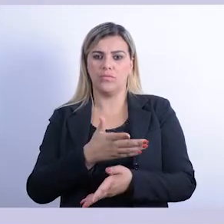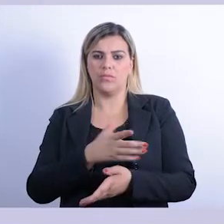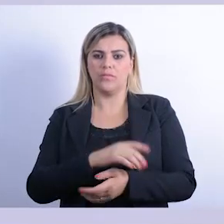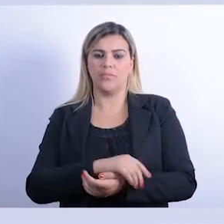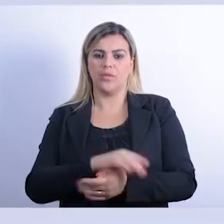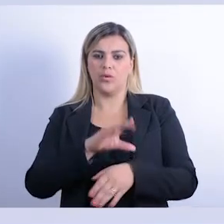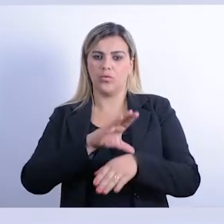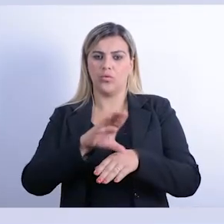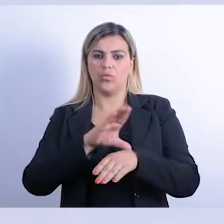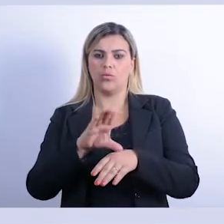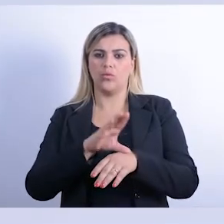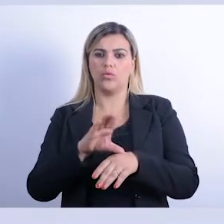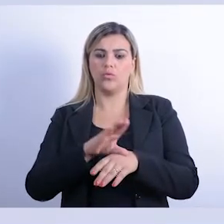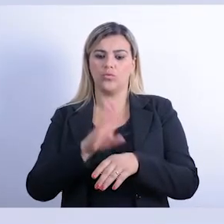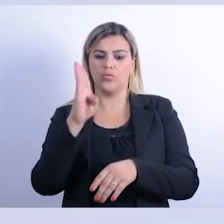tinham